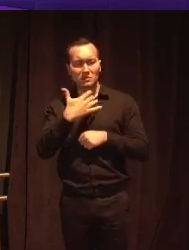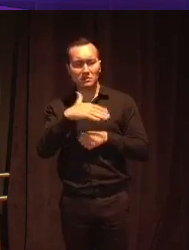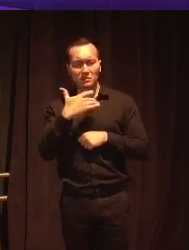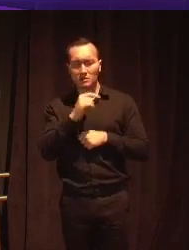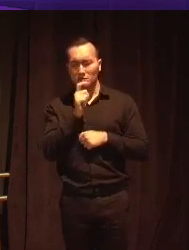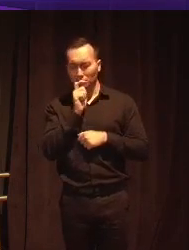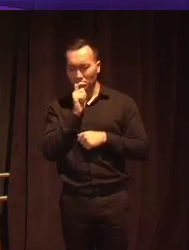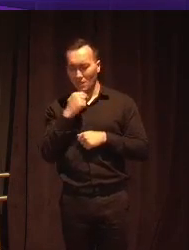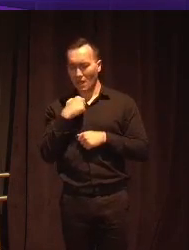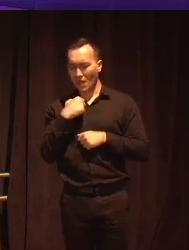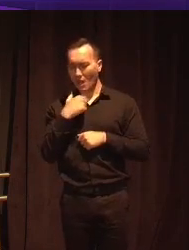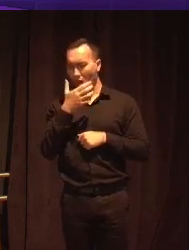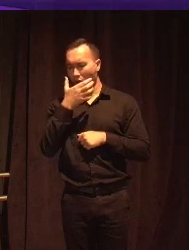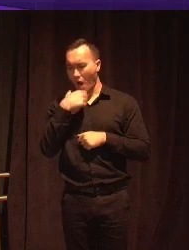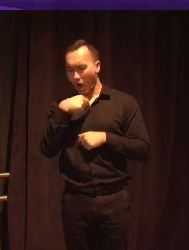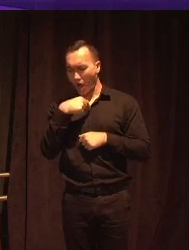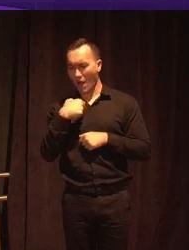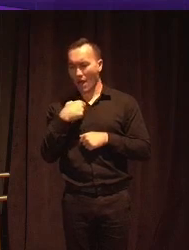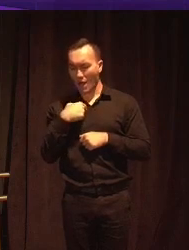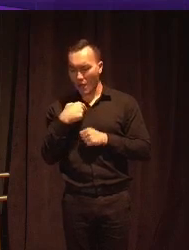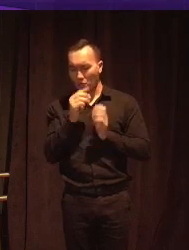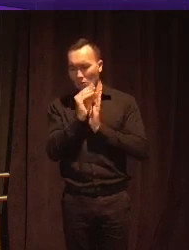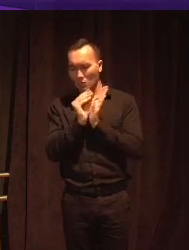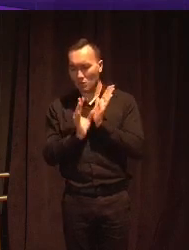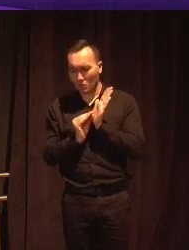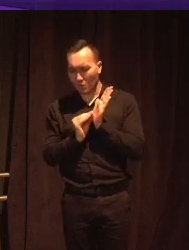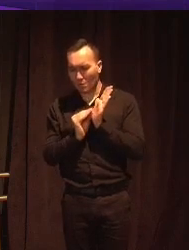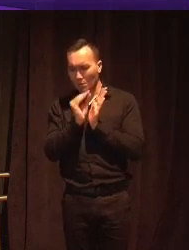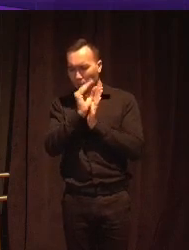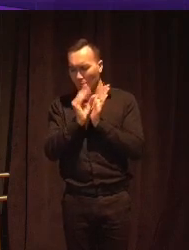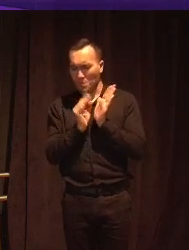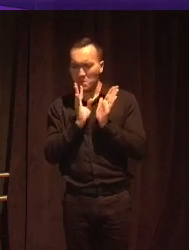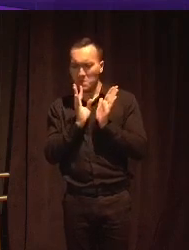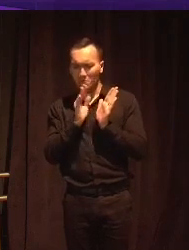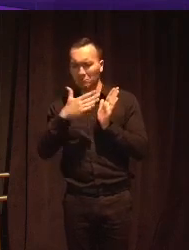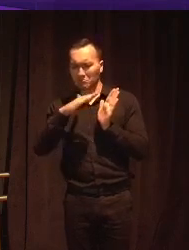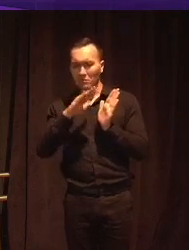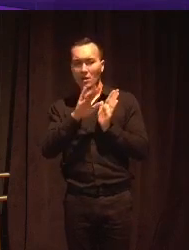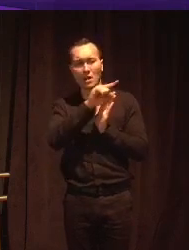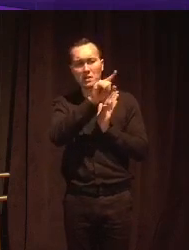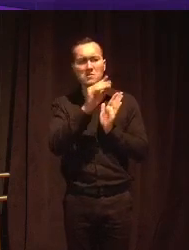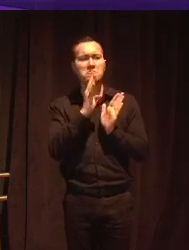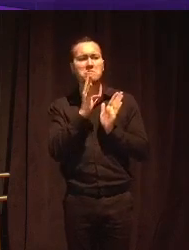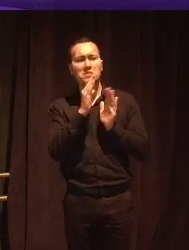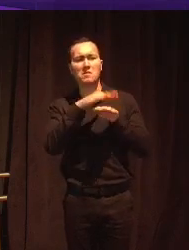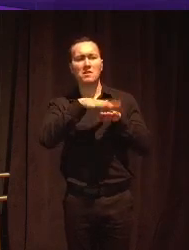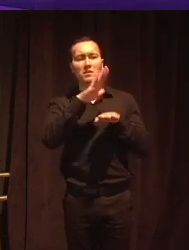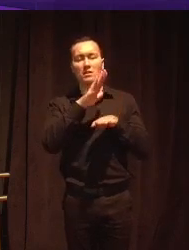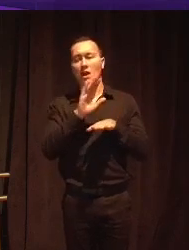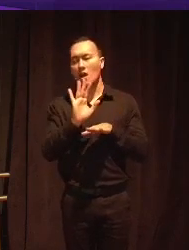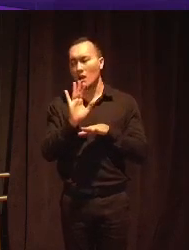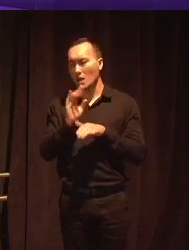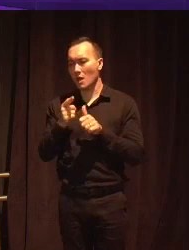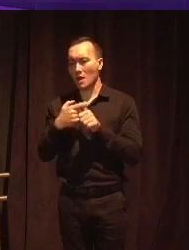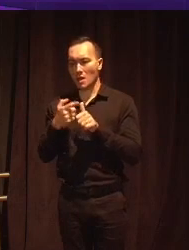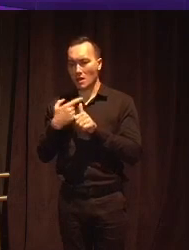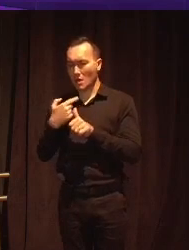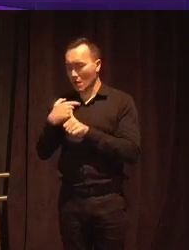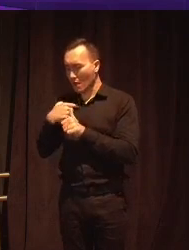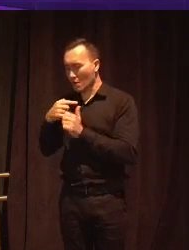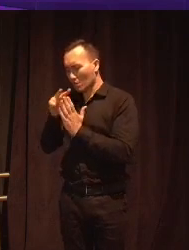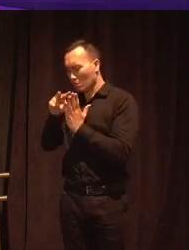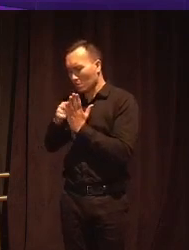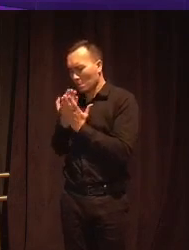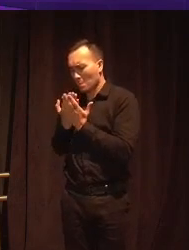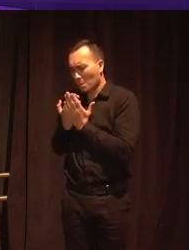dúvida, eu aproveitava e falava, bom, dá mais uma lida, daqui 15 minutos eu volto, porque eu tenho certeza que você vai descobrir como